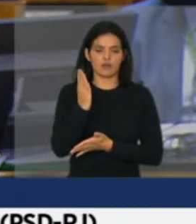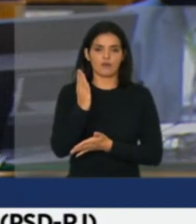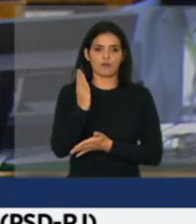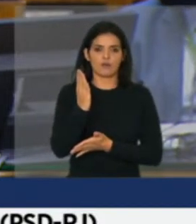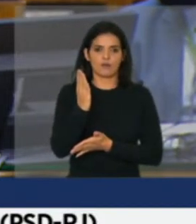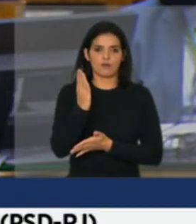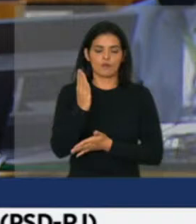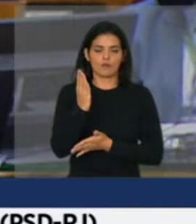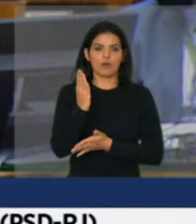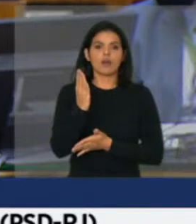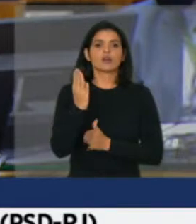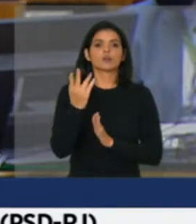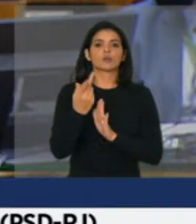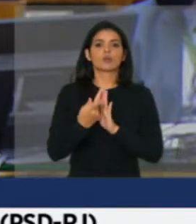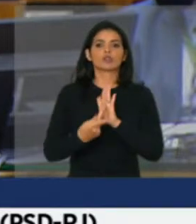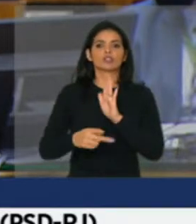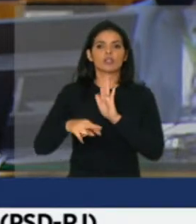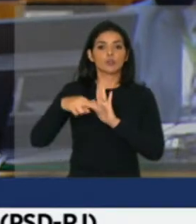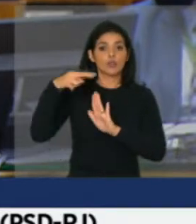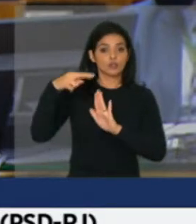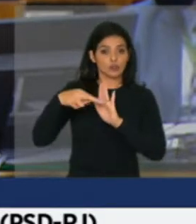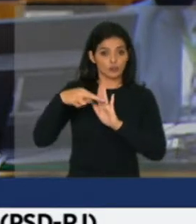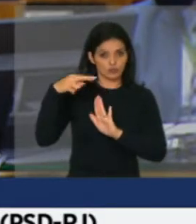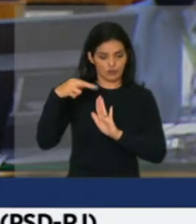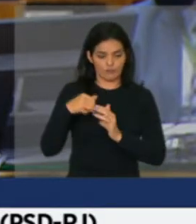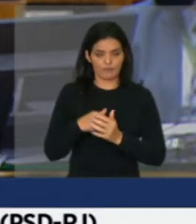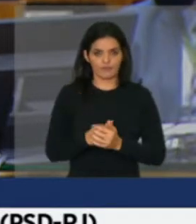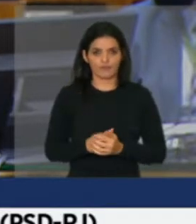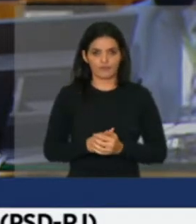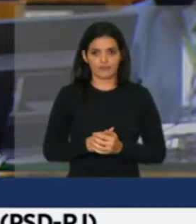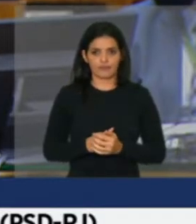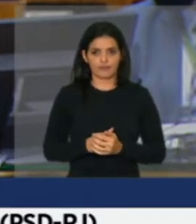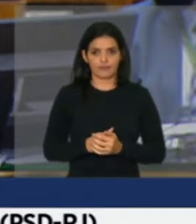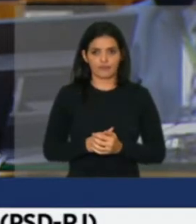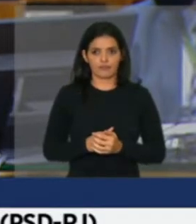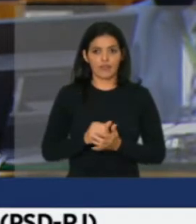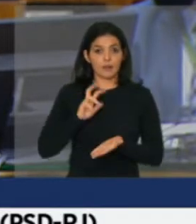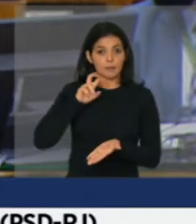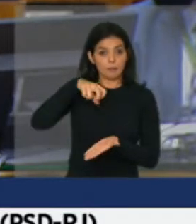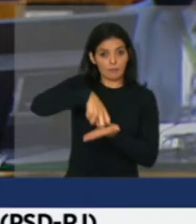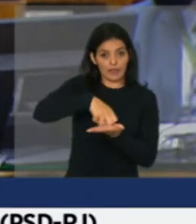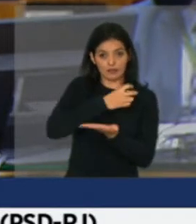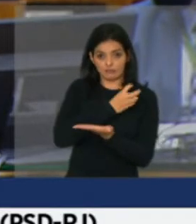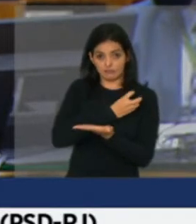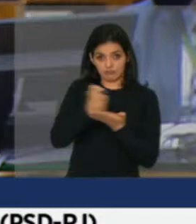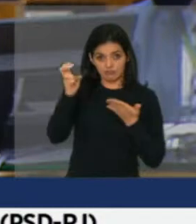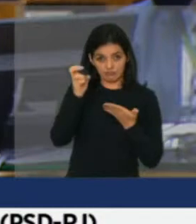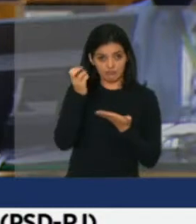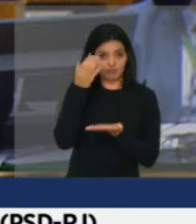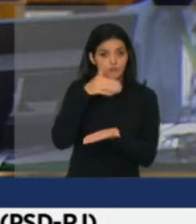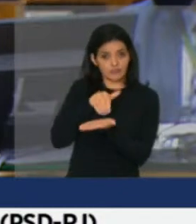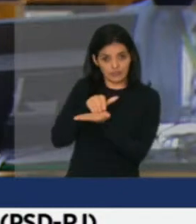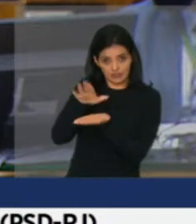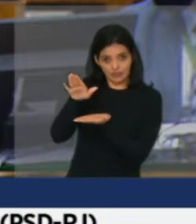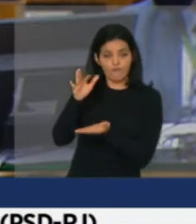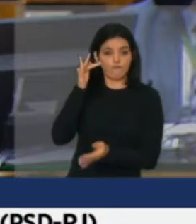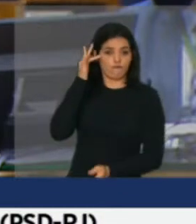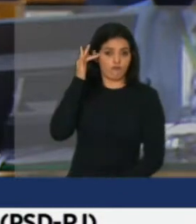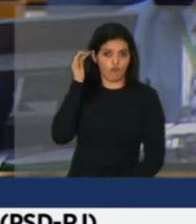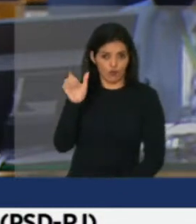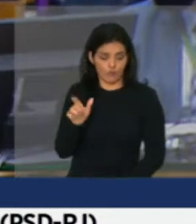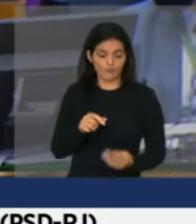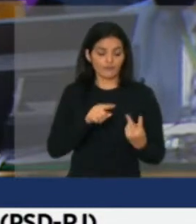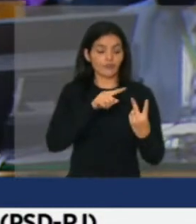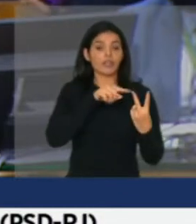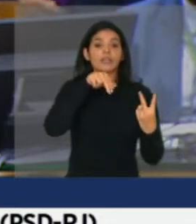de resolução, ou seja, pela aplicação da pena de perda do mandato da deputada Flor de Lis.